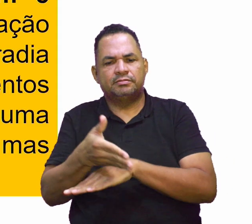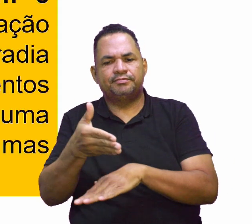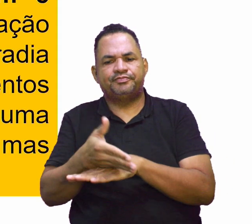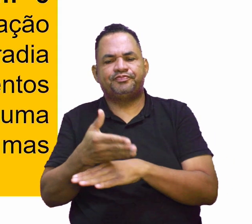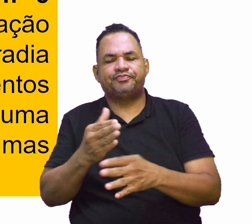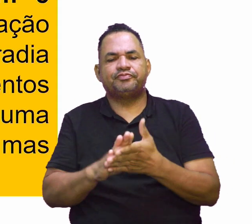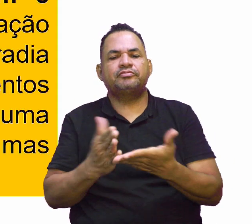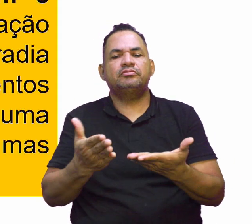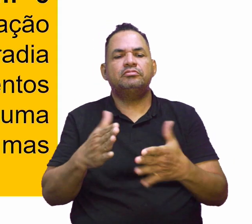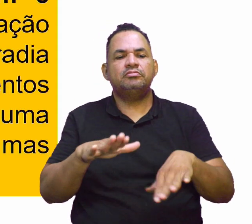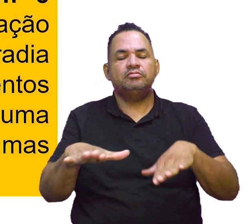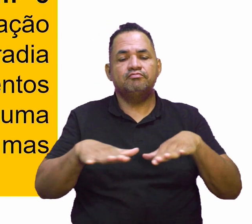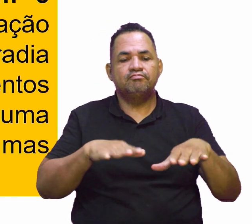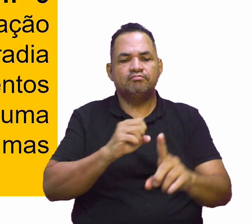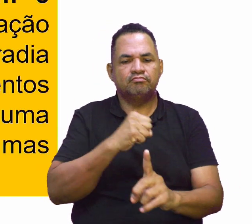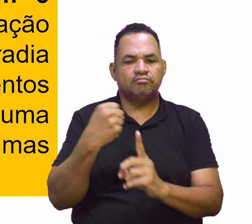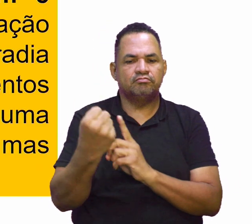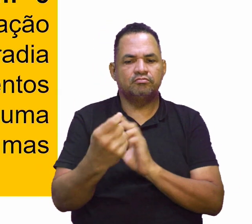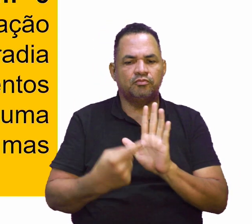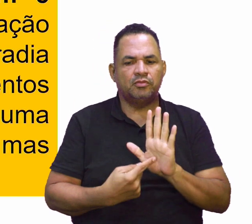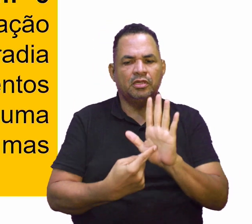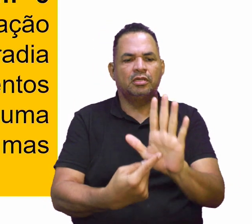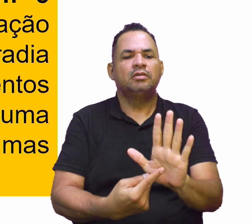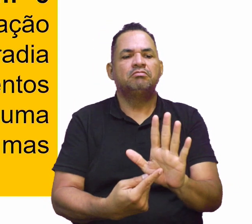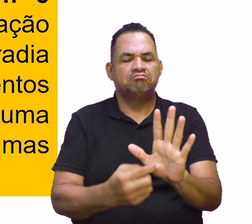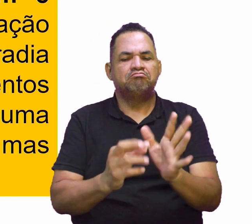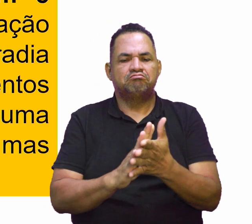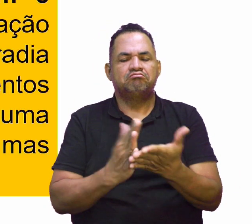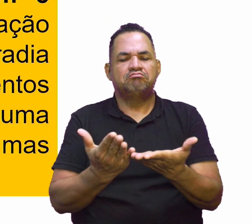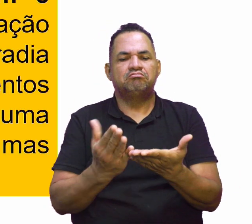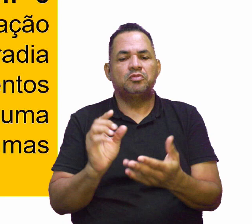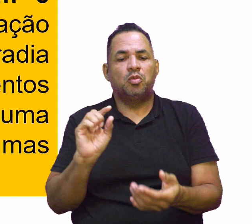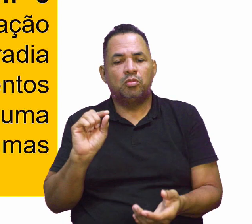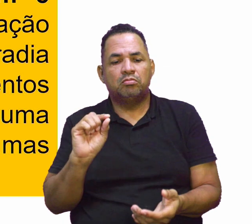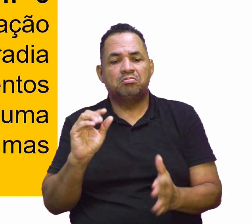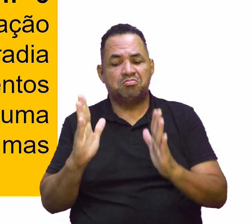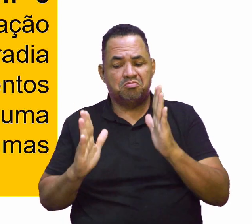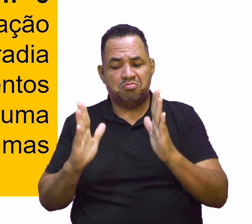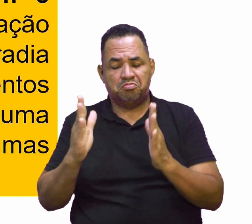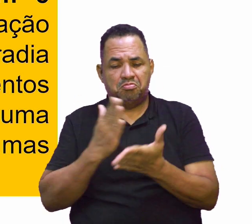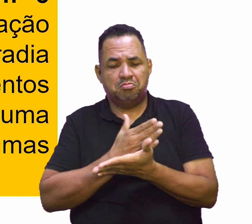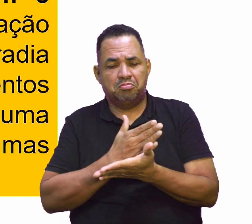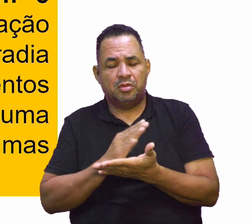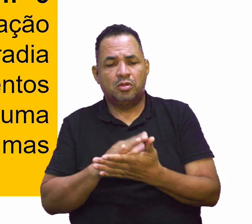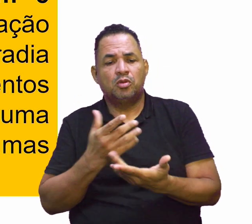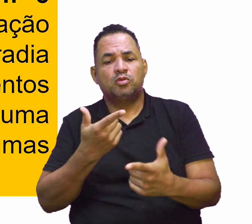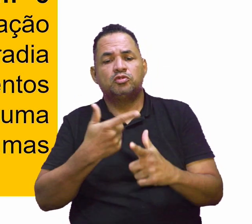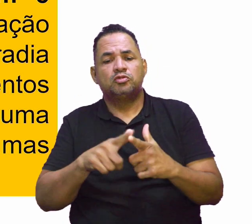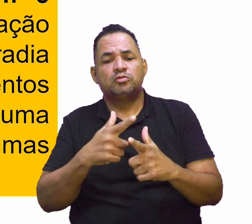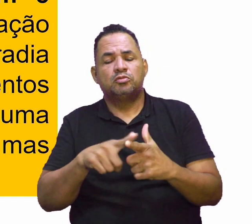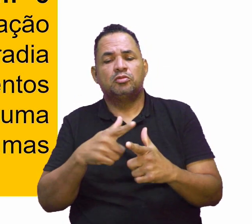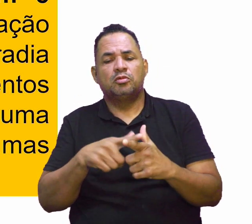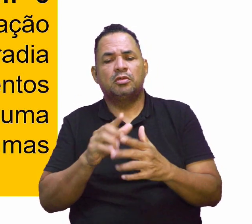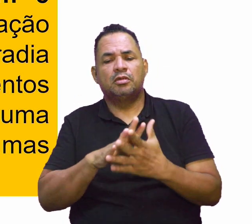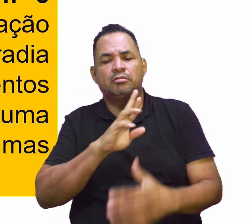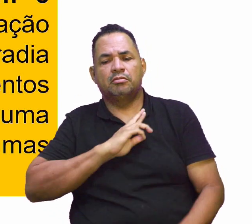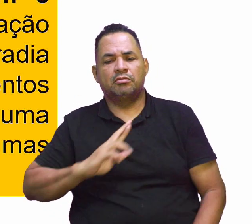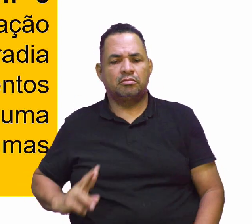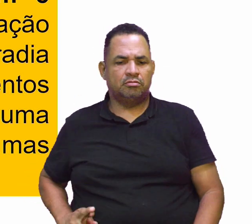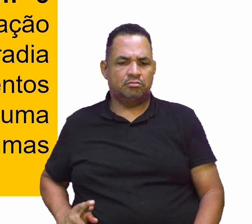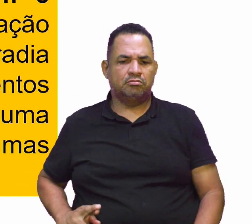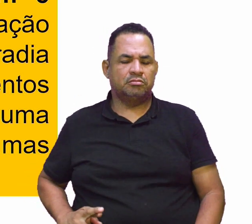os movimentos sociais mostraram as contradições de uma república que